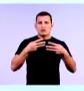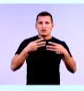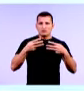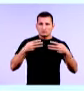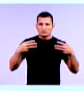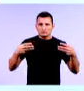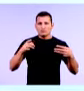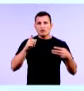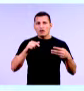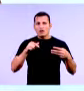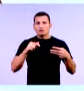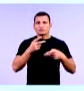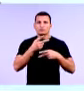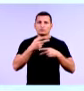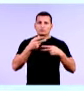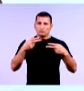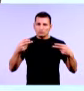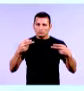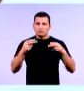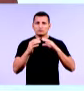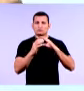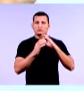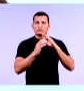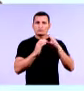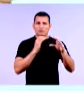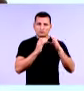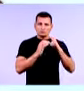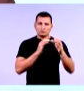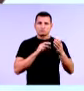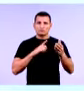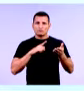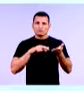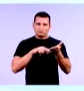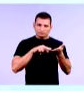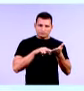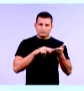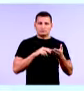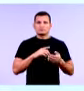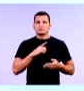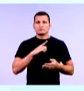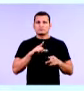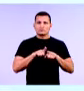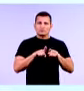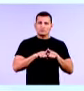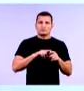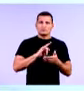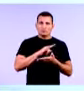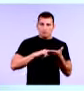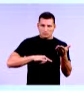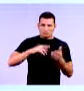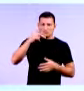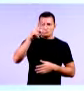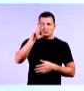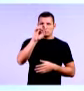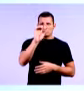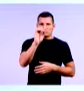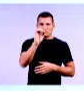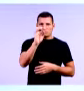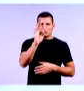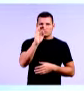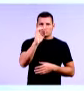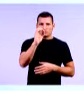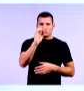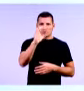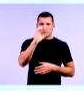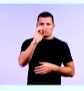são equipamentos de conexão que vão fazer essa ligação, protocolos e o meio de transmissão, tá certo? Então, eu vou